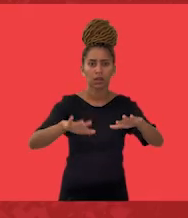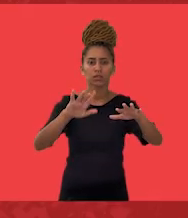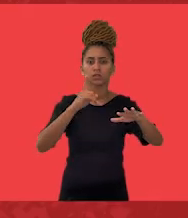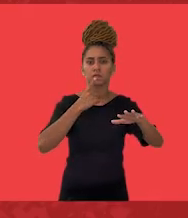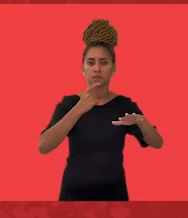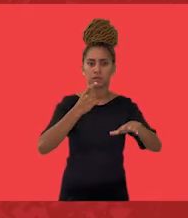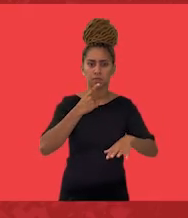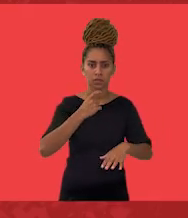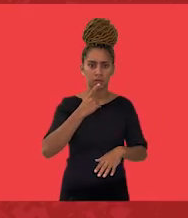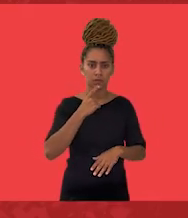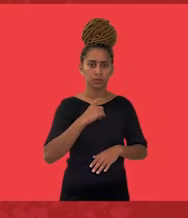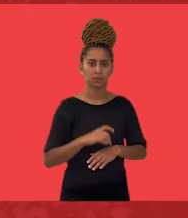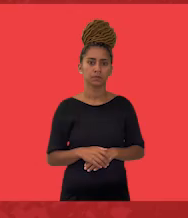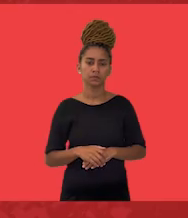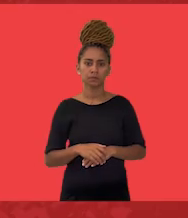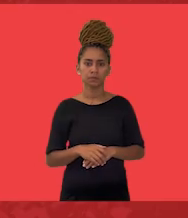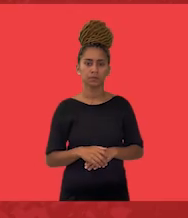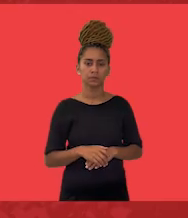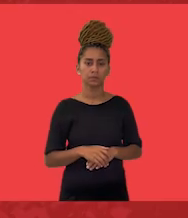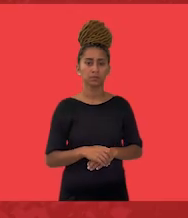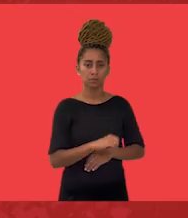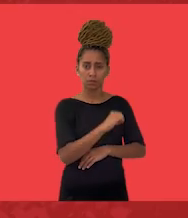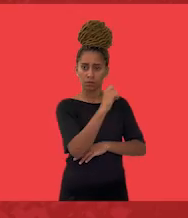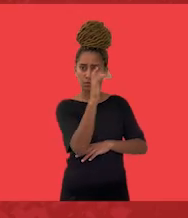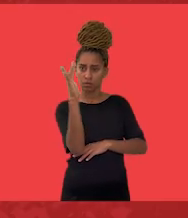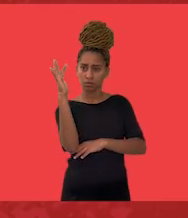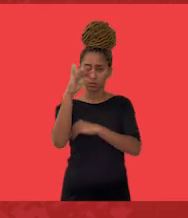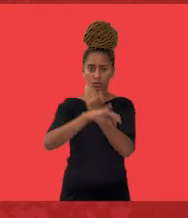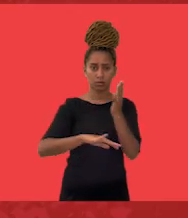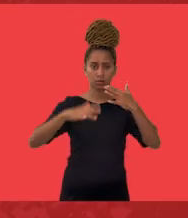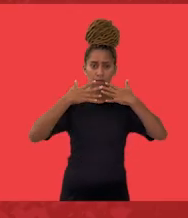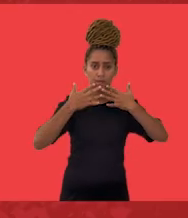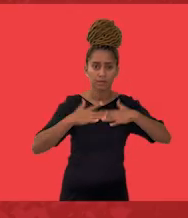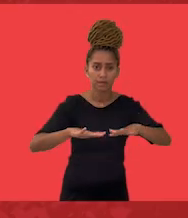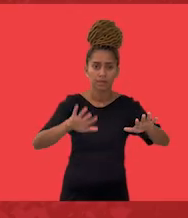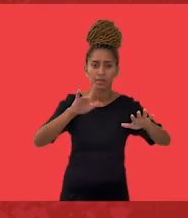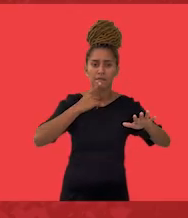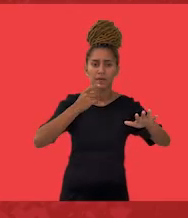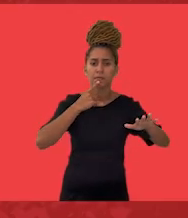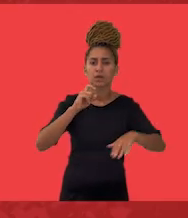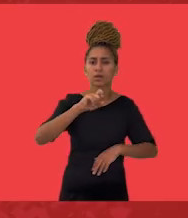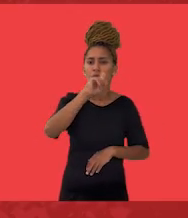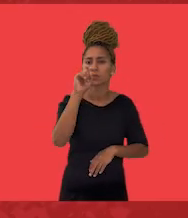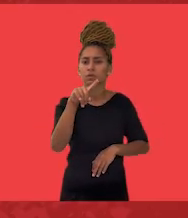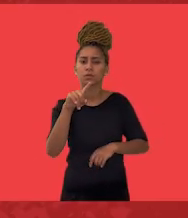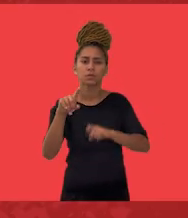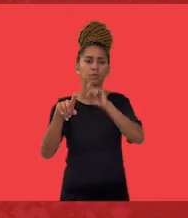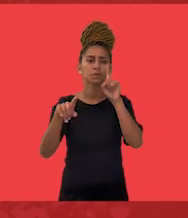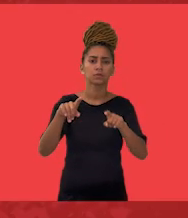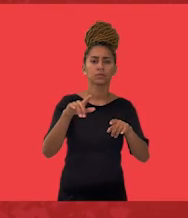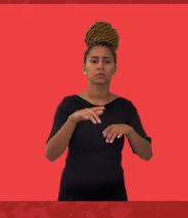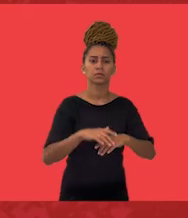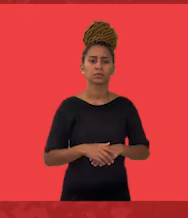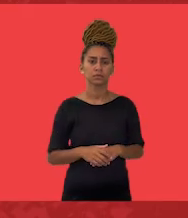distância. Pois estas casas possuem Em suas fachadas,